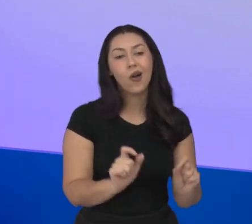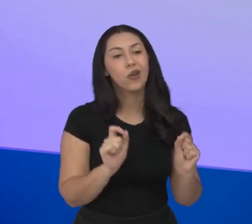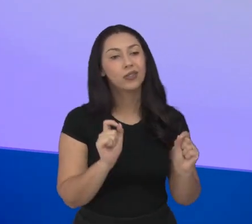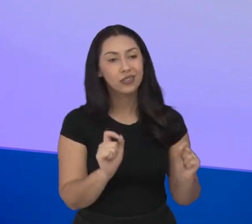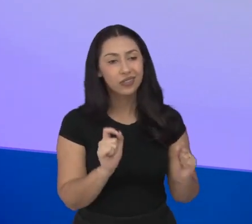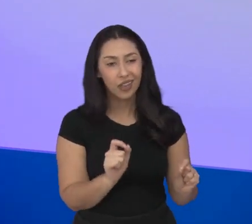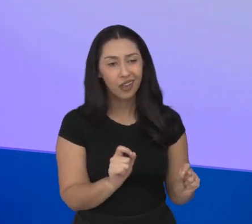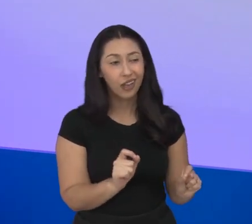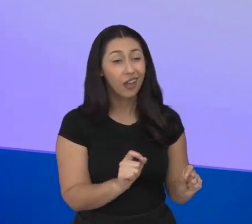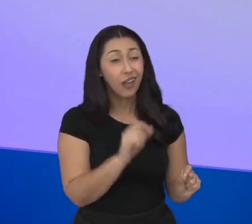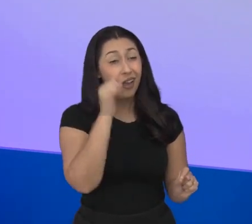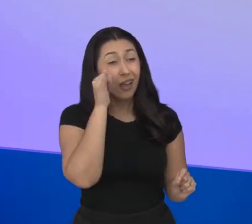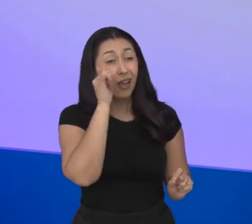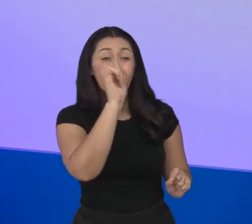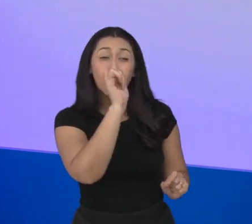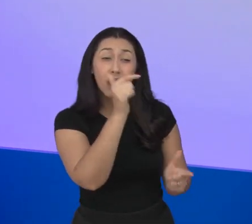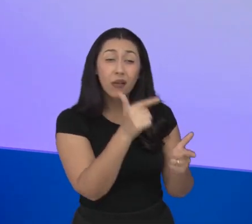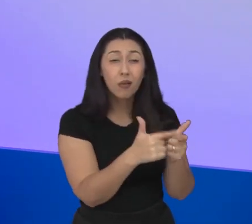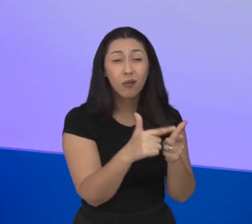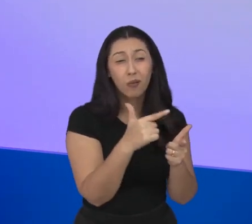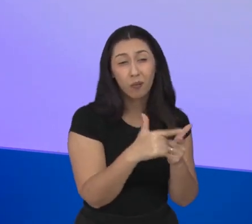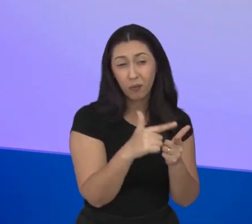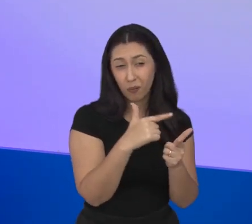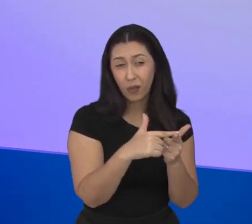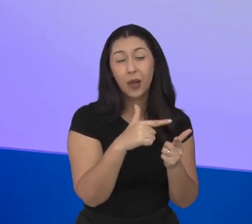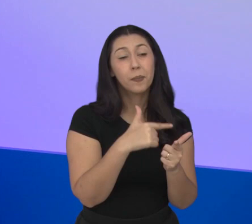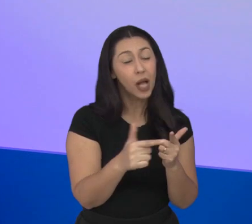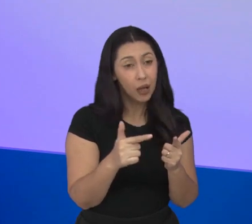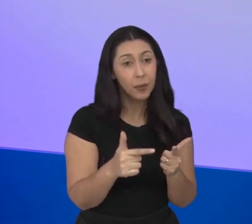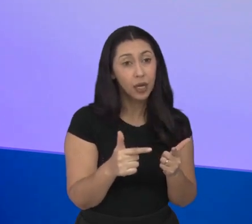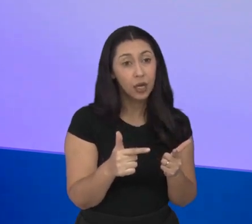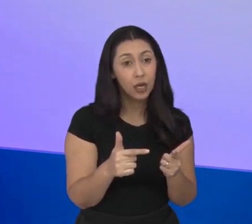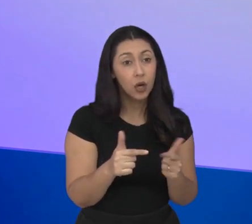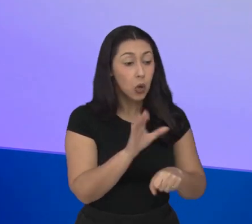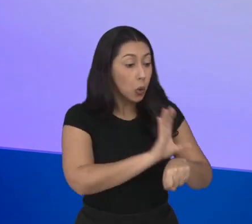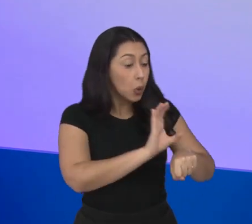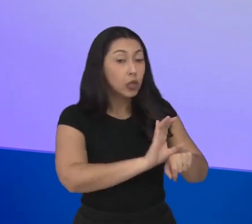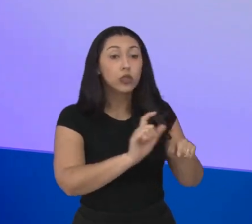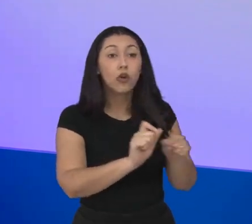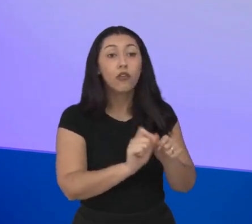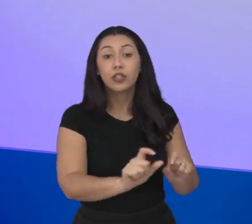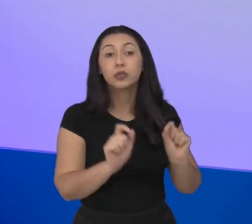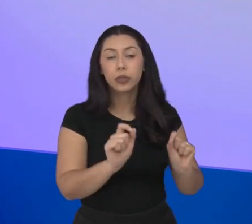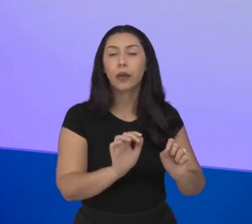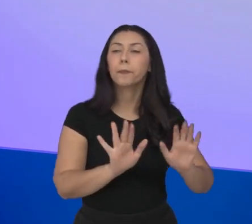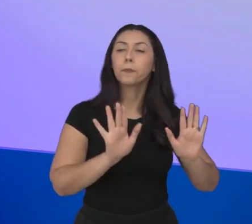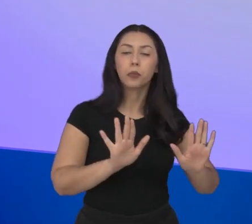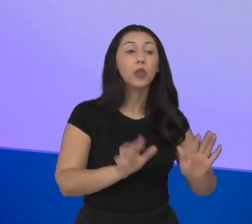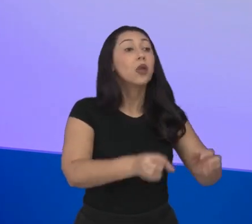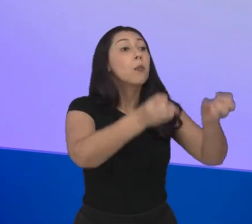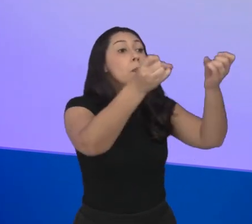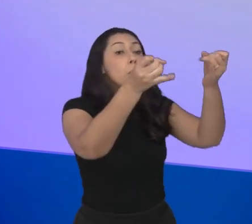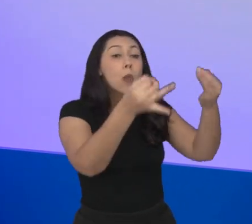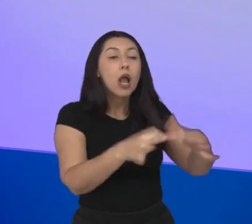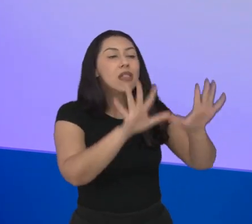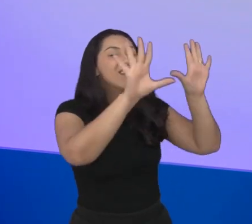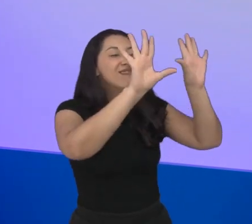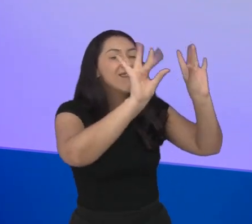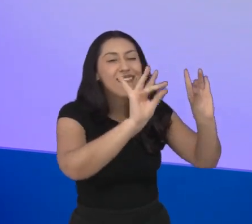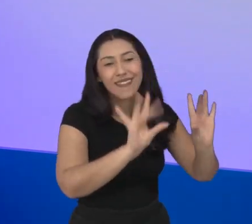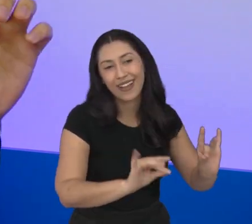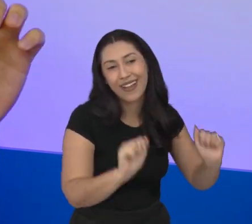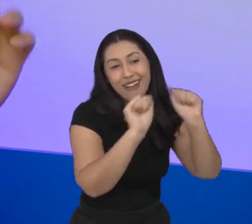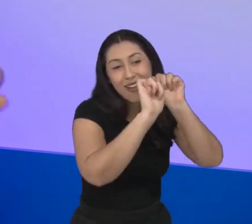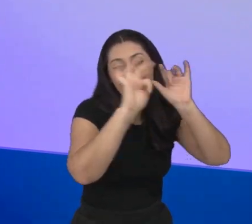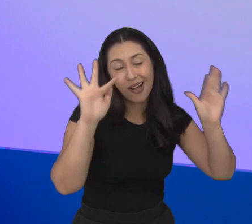pessoa do cartório, ou qualquer outra pessoa não queira legitimar essa união, o que é que o código agora faz? Ele fala assim, não, vamos explicitar, vamos estabelecer uma